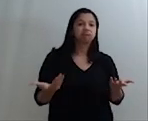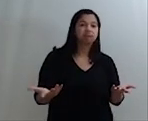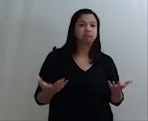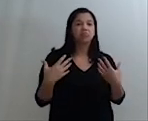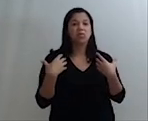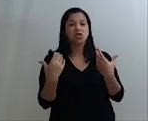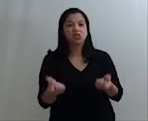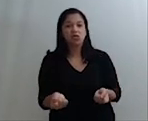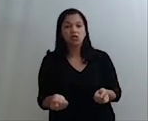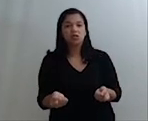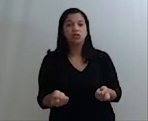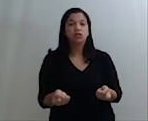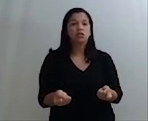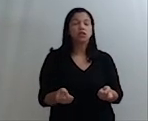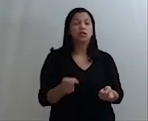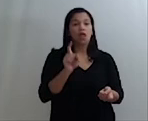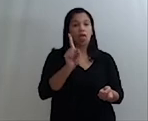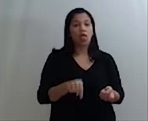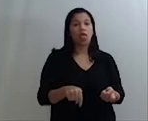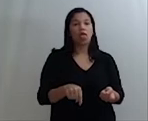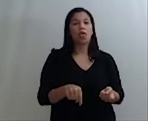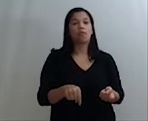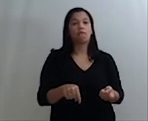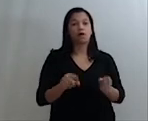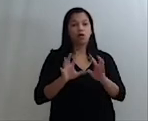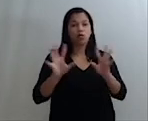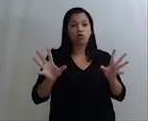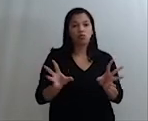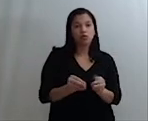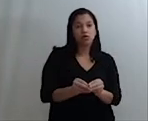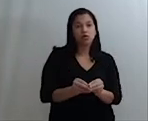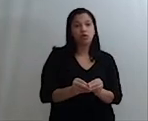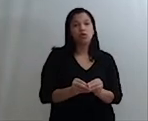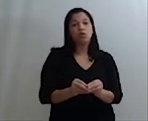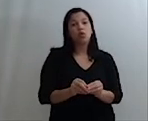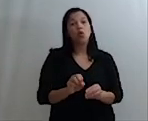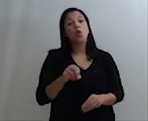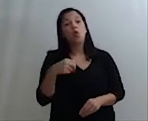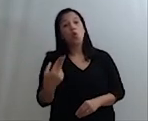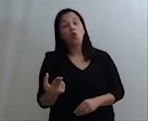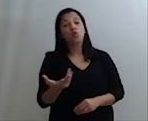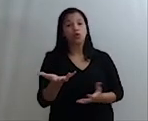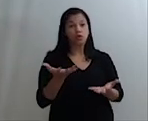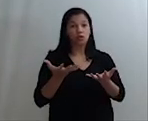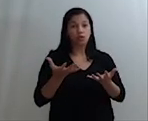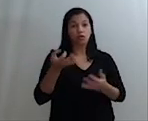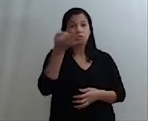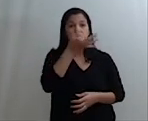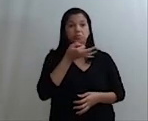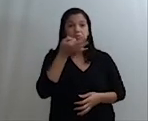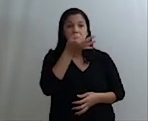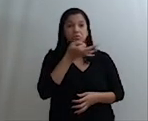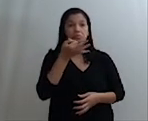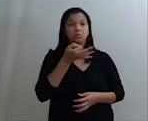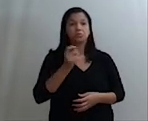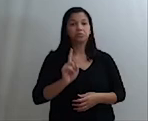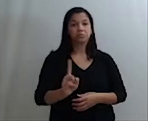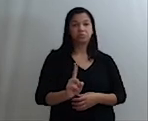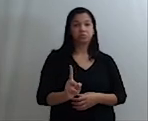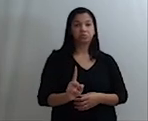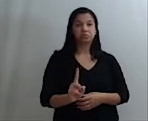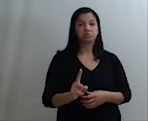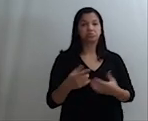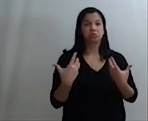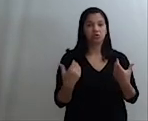excelência essas conclusões ou se vossa excelência pretende fazer uso da palavra ainda assim não excelência eu tô eu tô